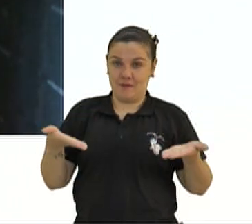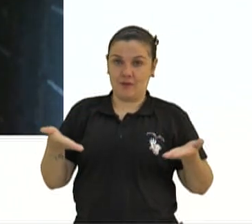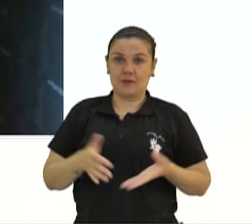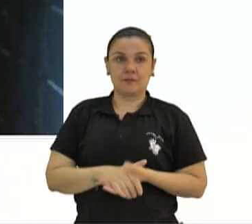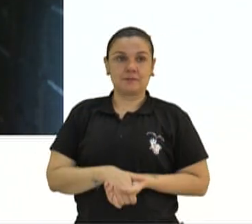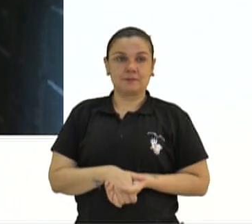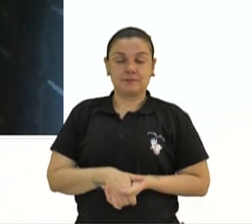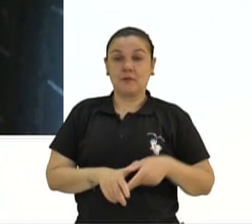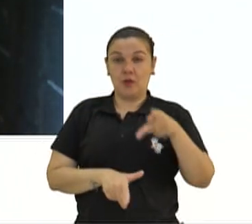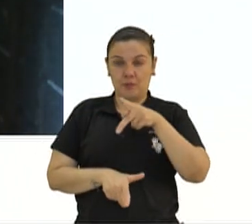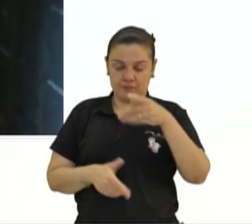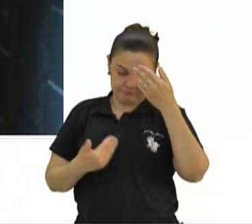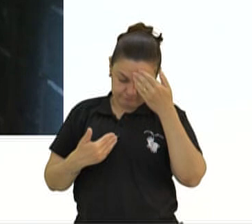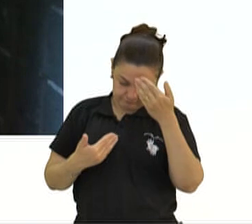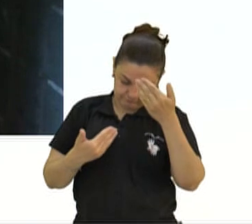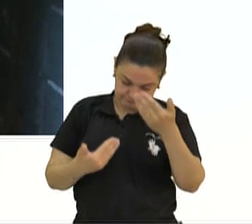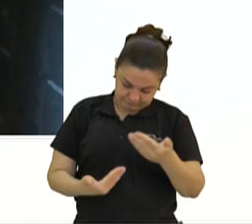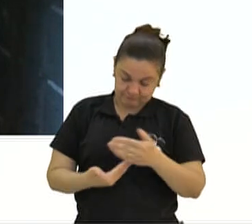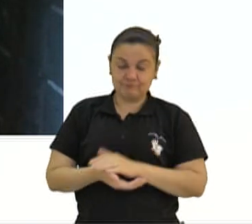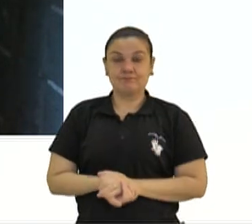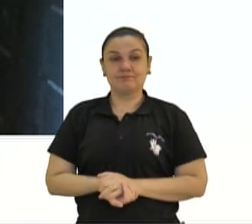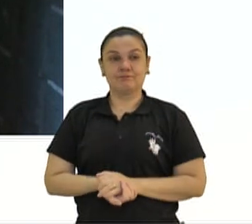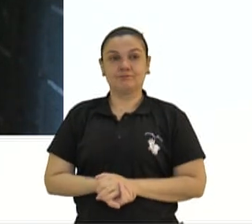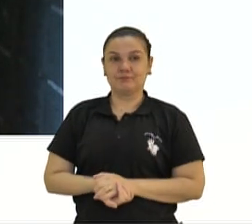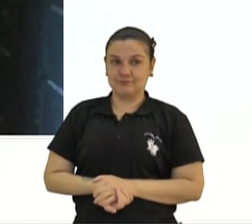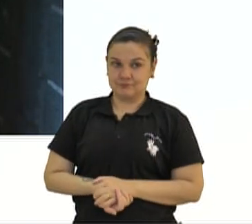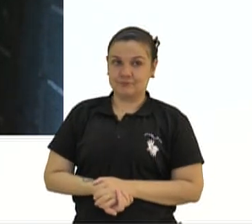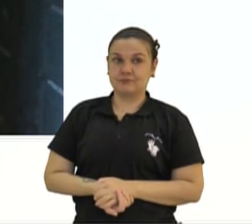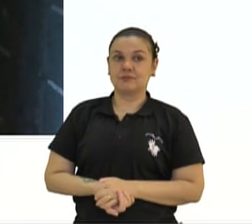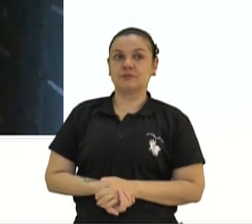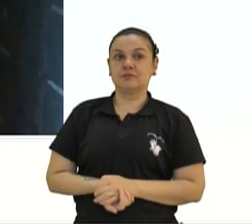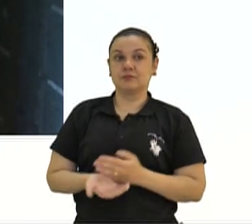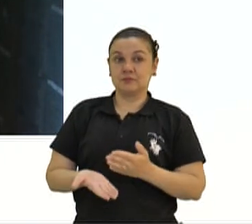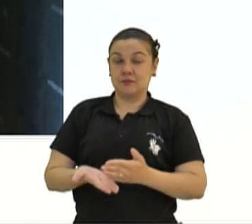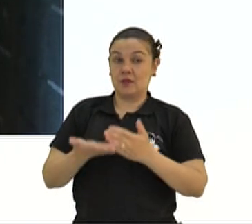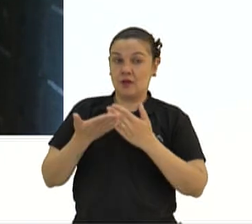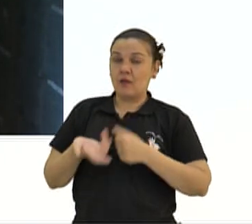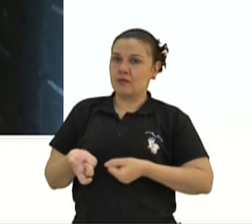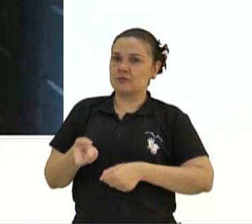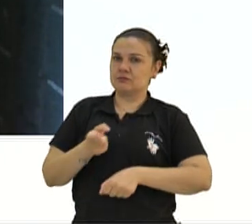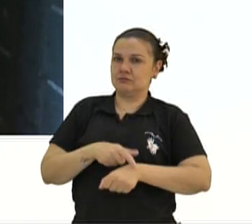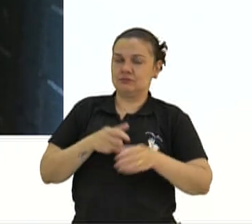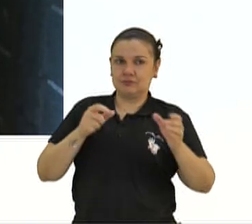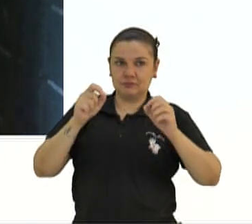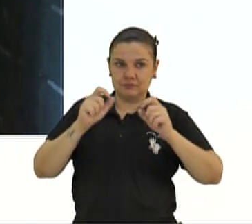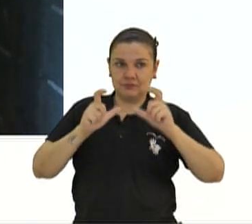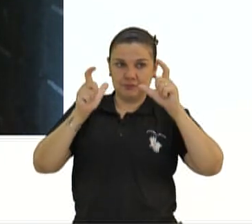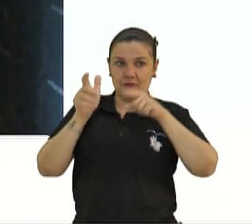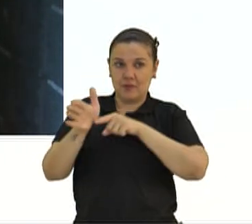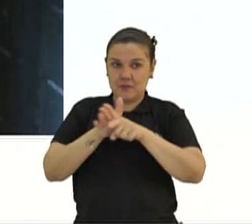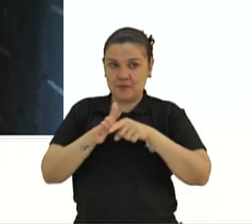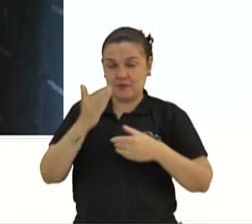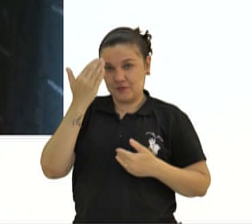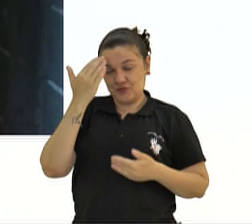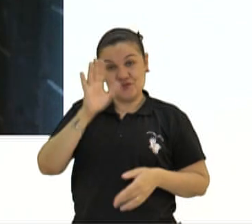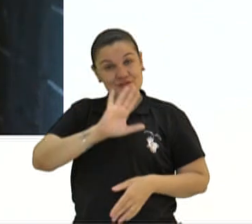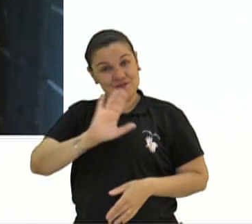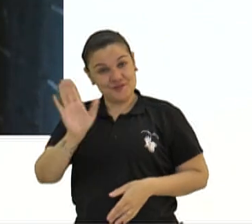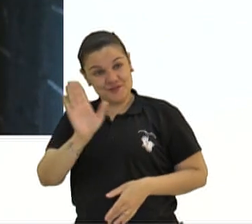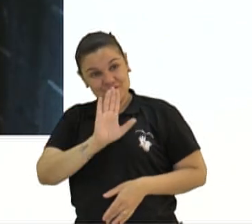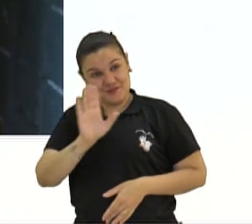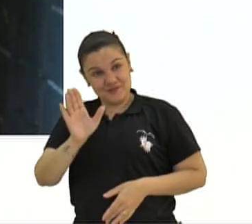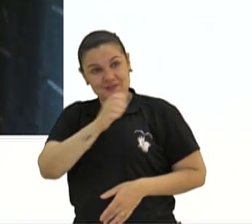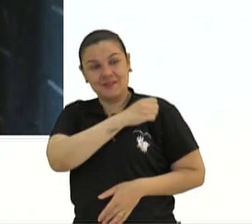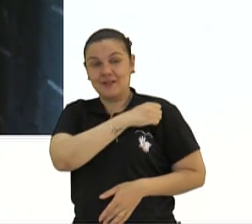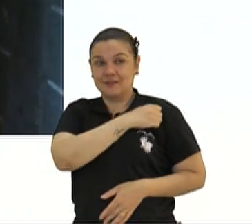professor Marcos, eu quero agradecer muito pela sua disponibilidade, pela sua atenção. O senhor pode dar um tchau para os nossos